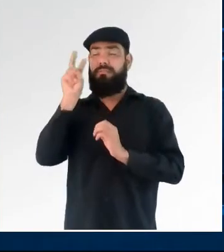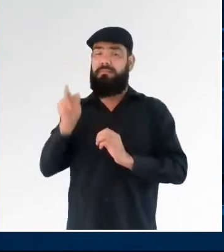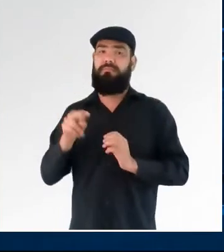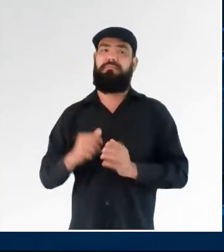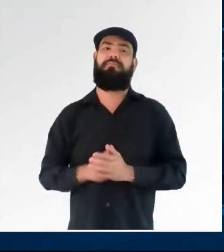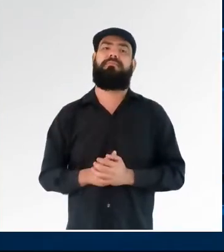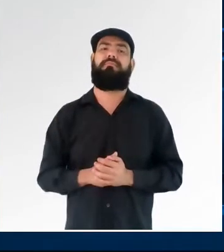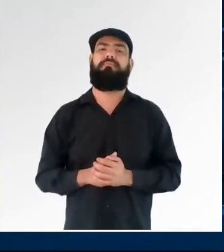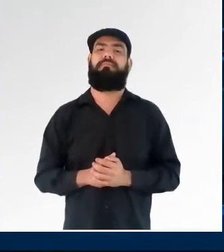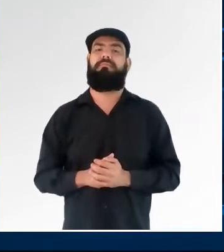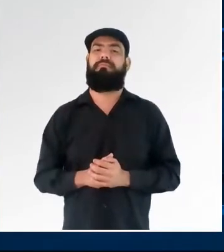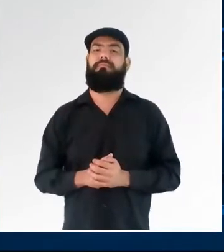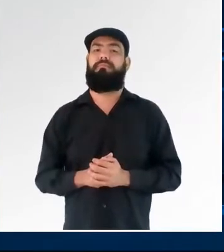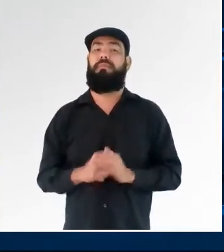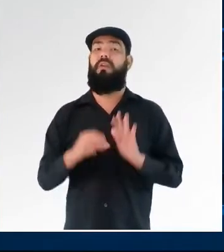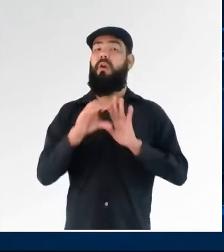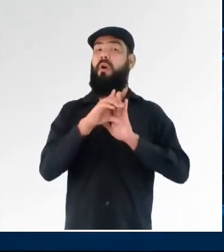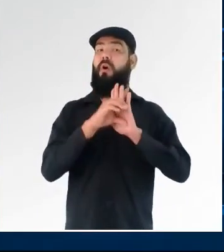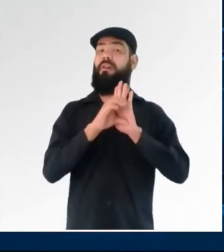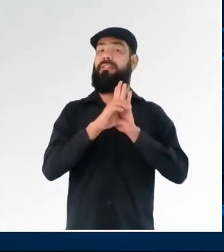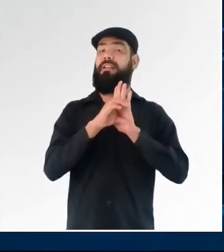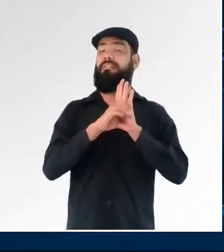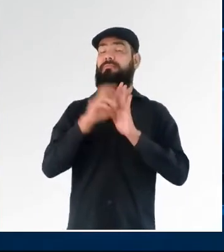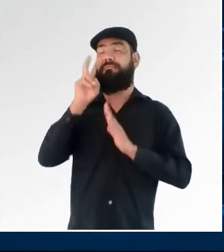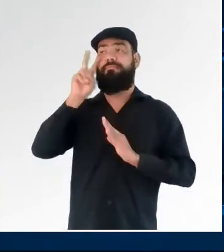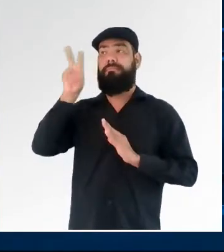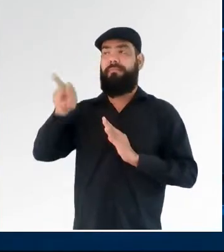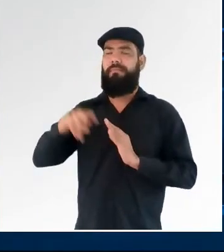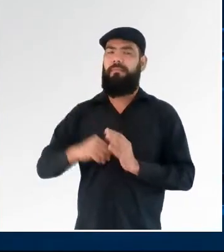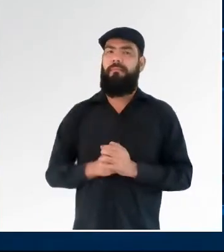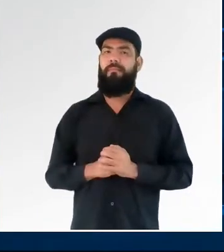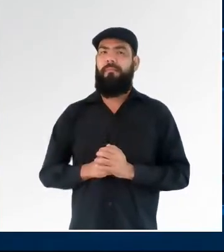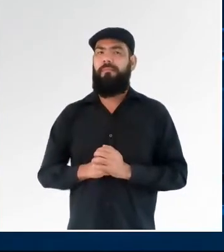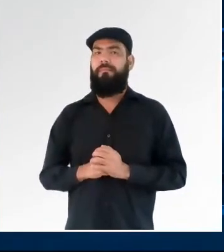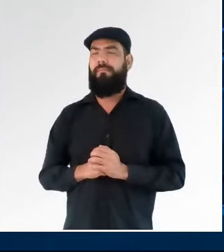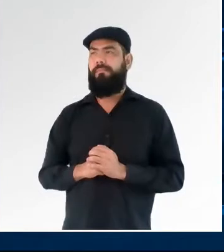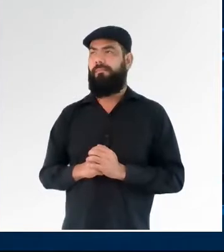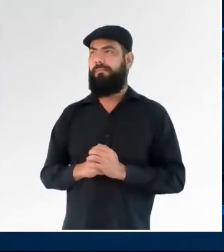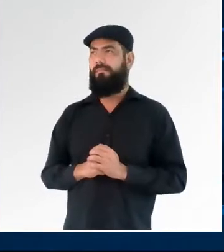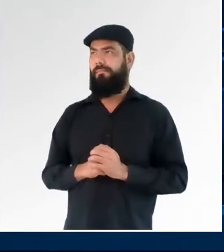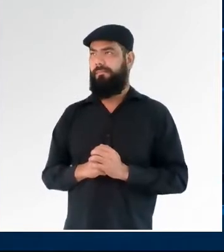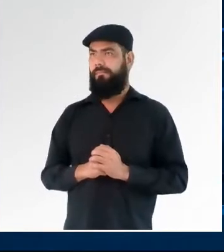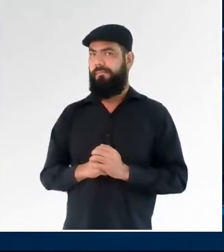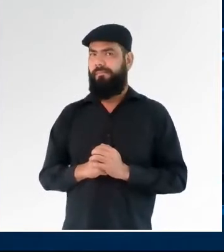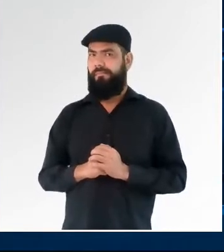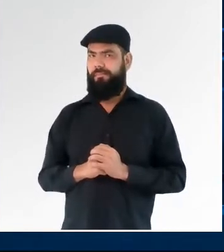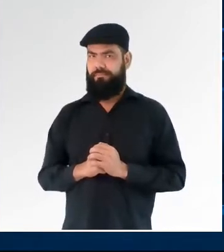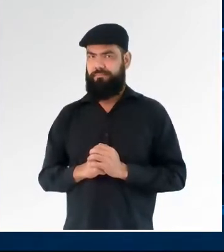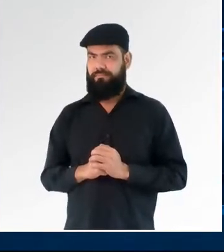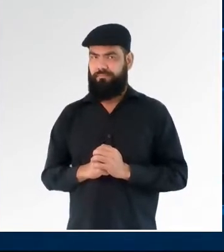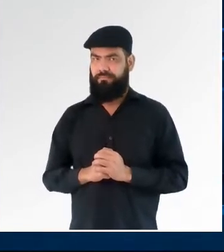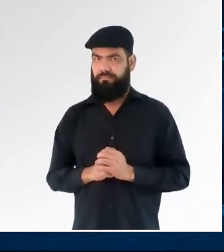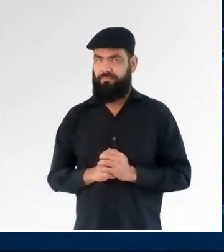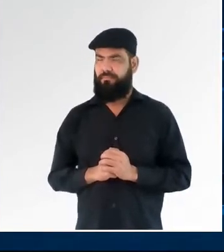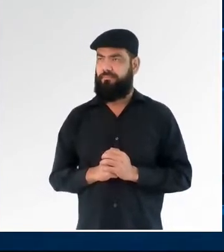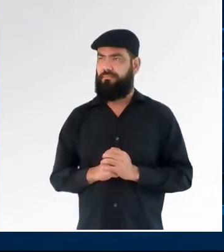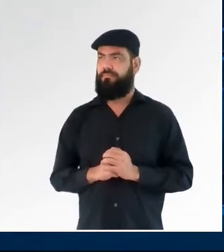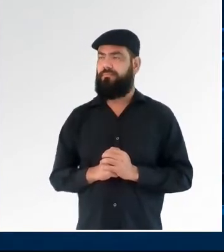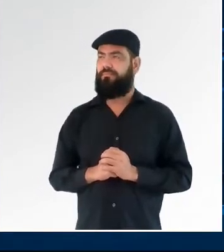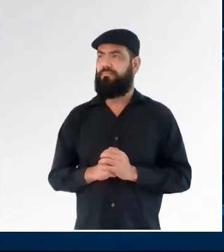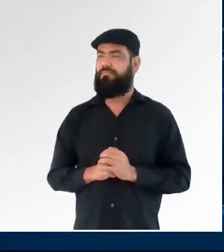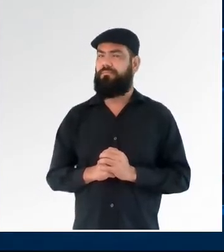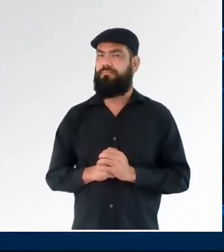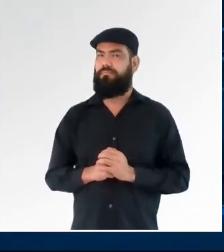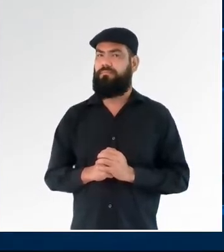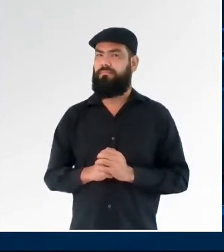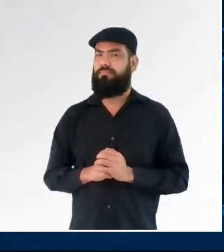o conceito. Gênero, resumo, é um gênero textual que temos que ter duas habilidades: